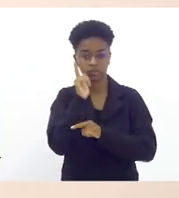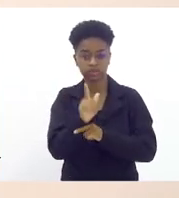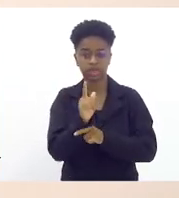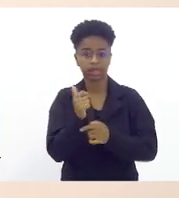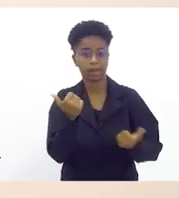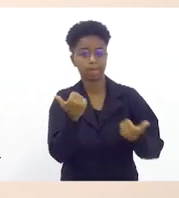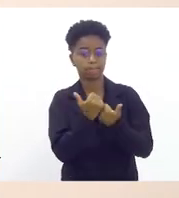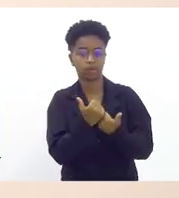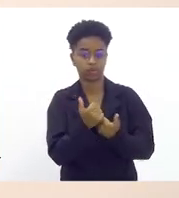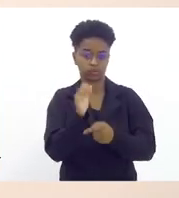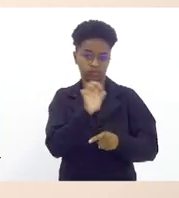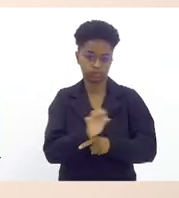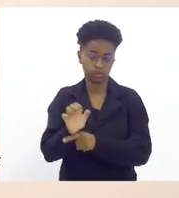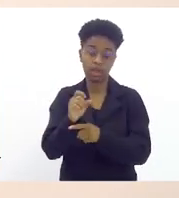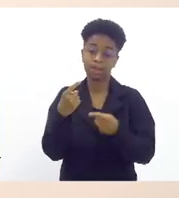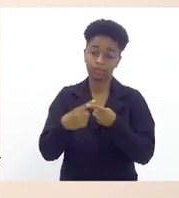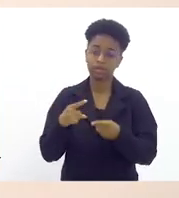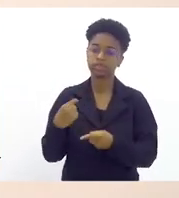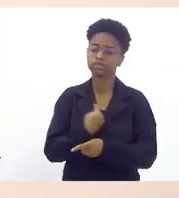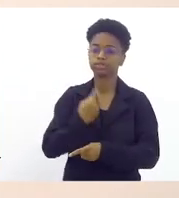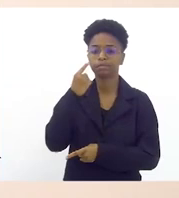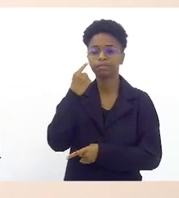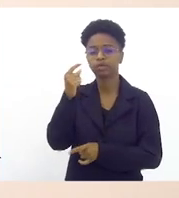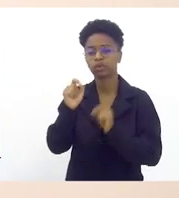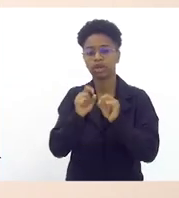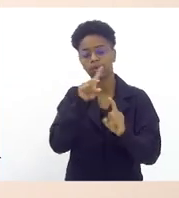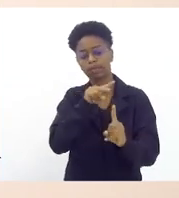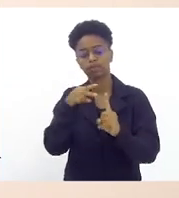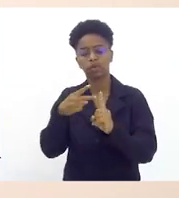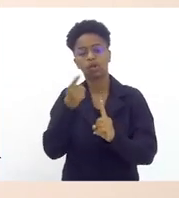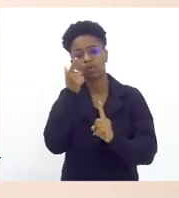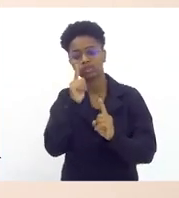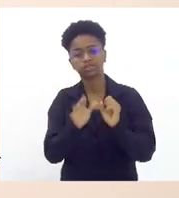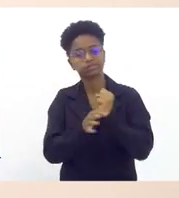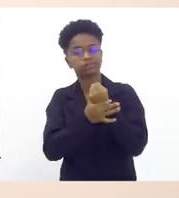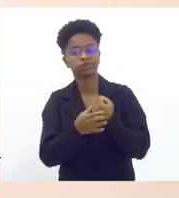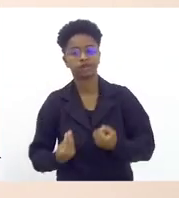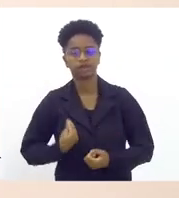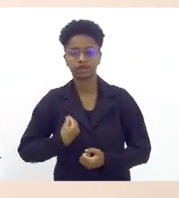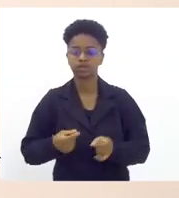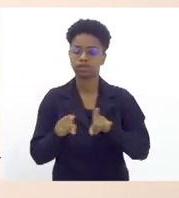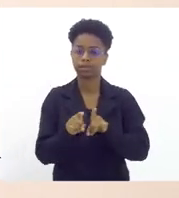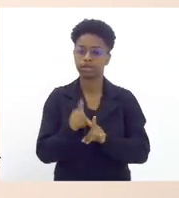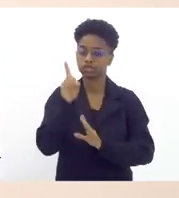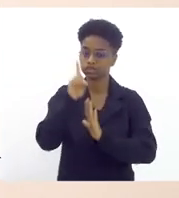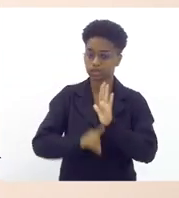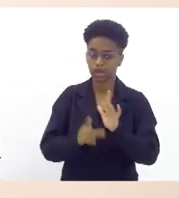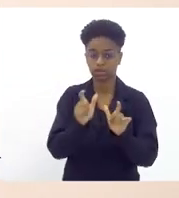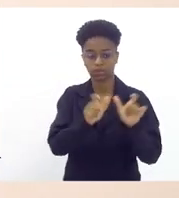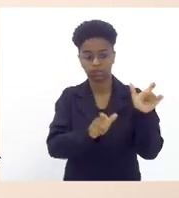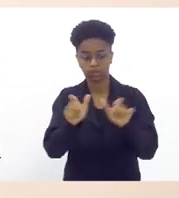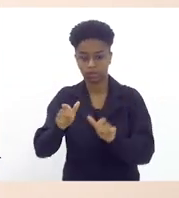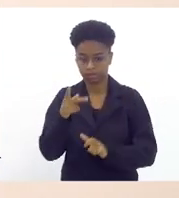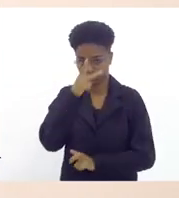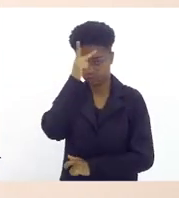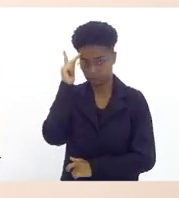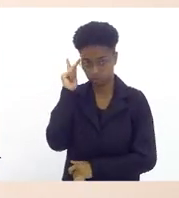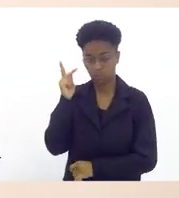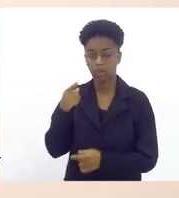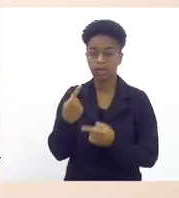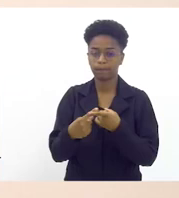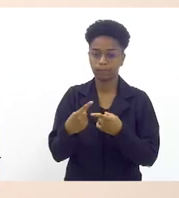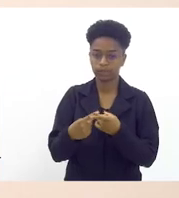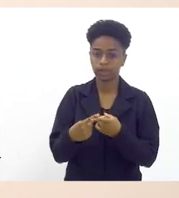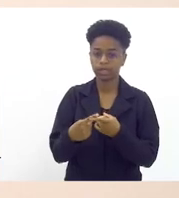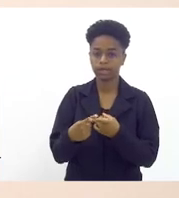é isso, né, porque a gente quer, pensa na perspectiva da garantia da vida, mas também na garantia de direitos, né, dessas pessoas, né, que são